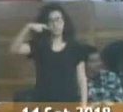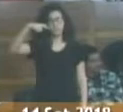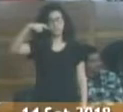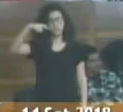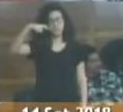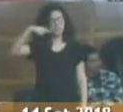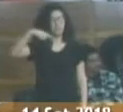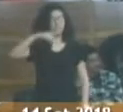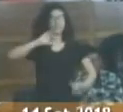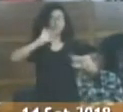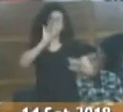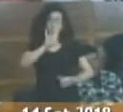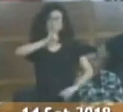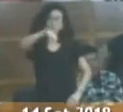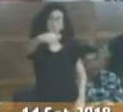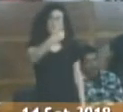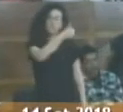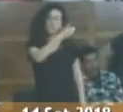depois dos 15 anos.